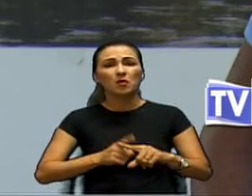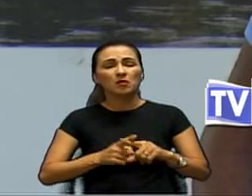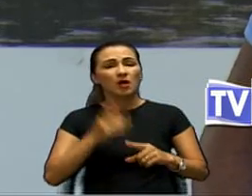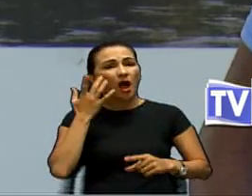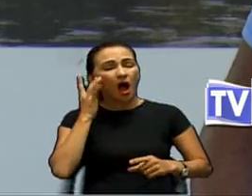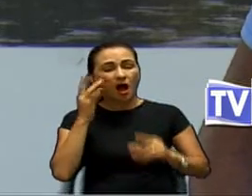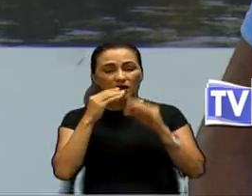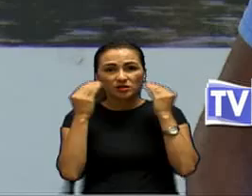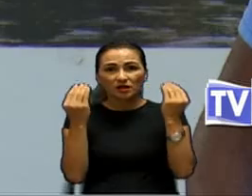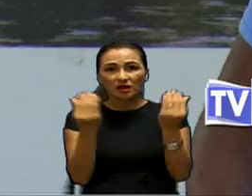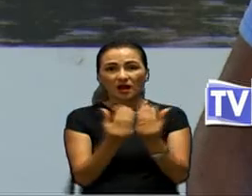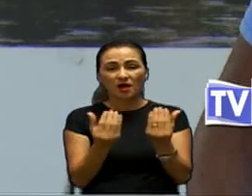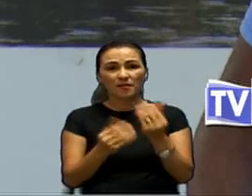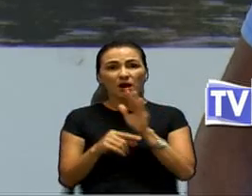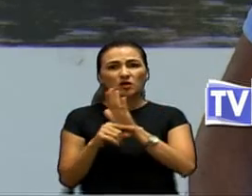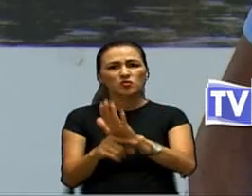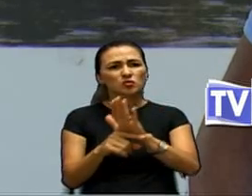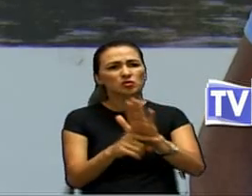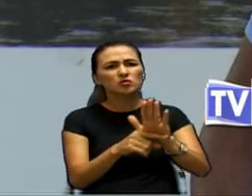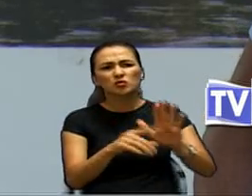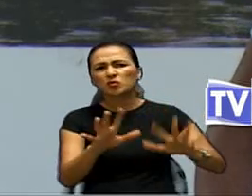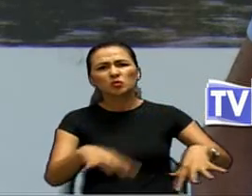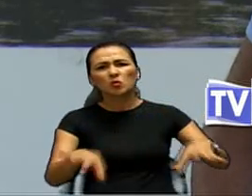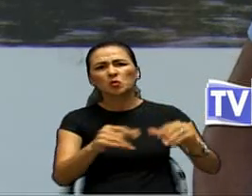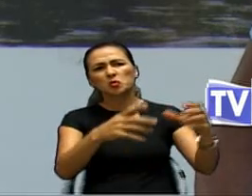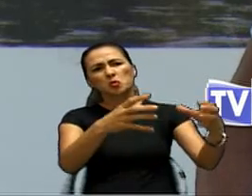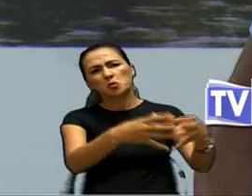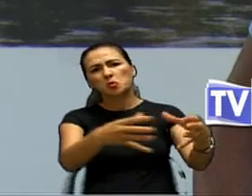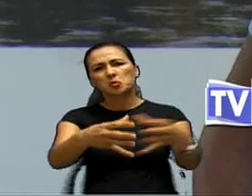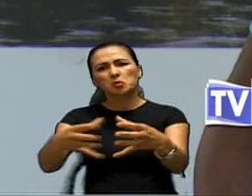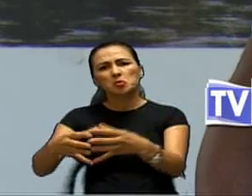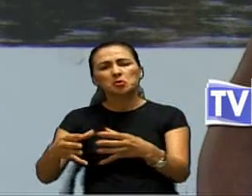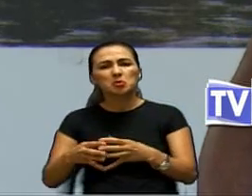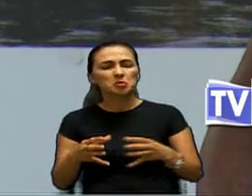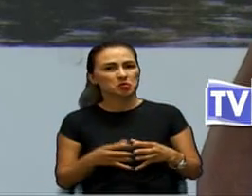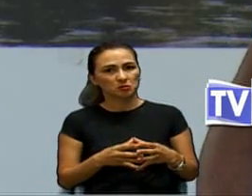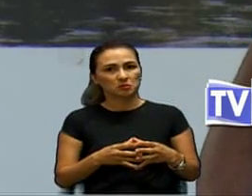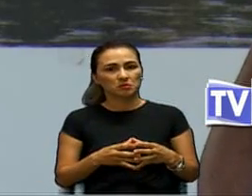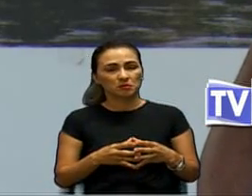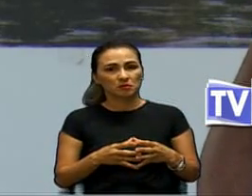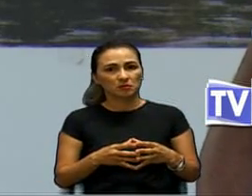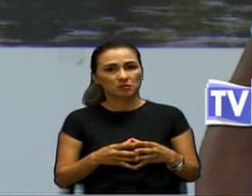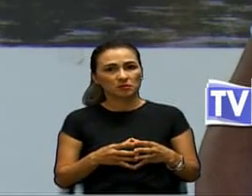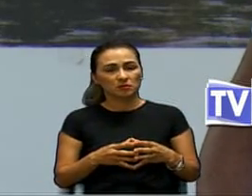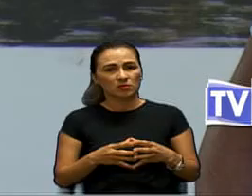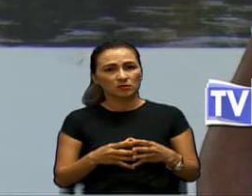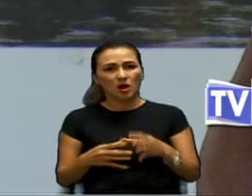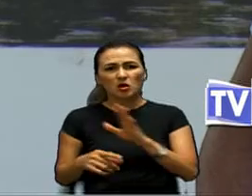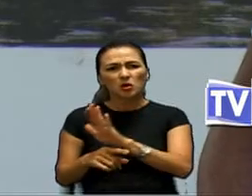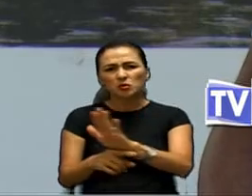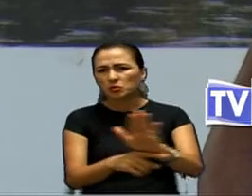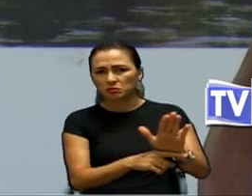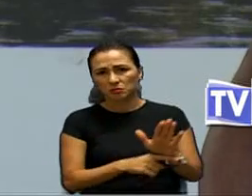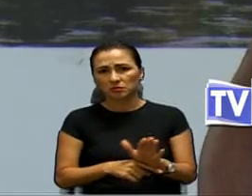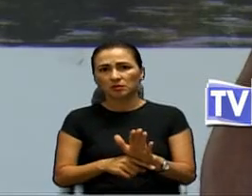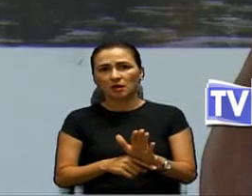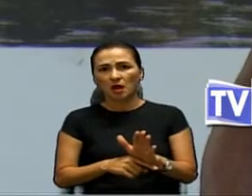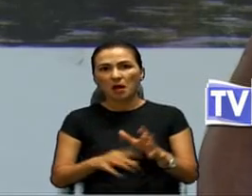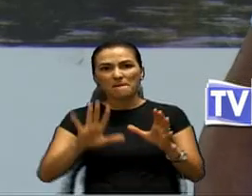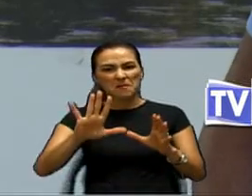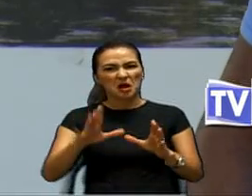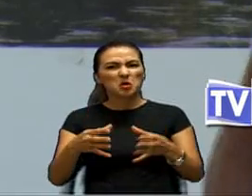segmentos, mas é interessante que ela não falte com respeito com nenhum dos segmentos, pois ela representa toda uma